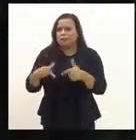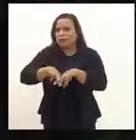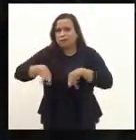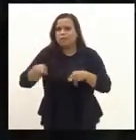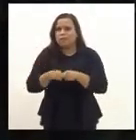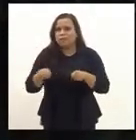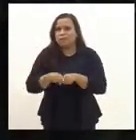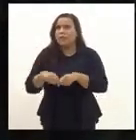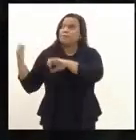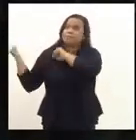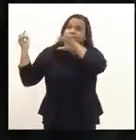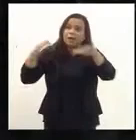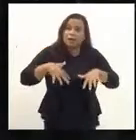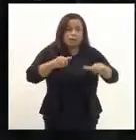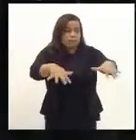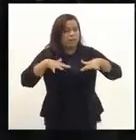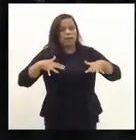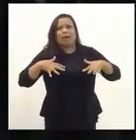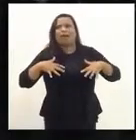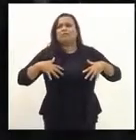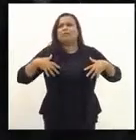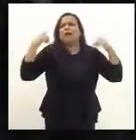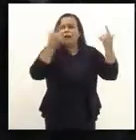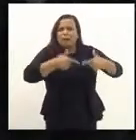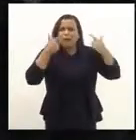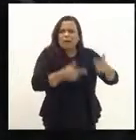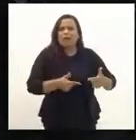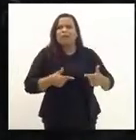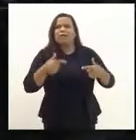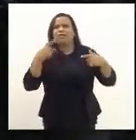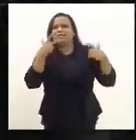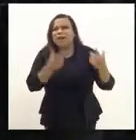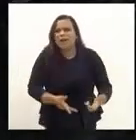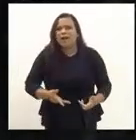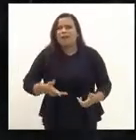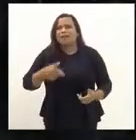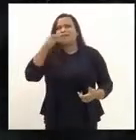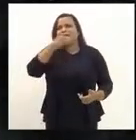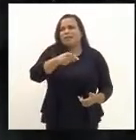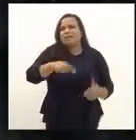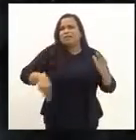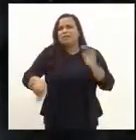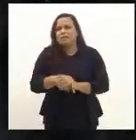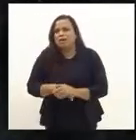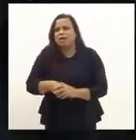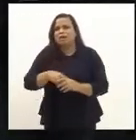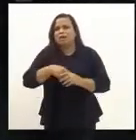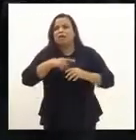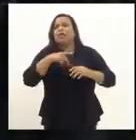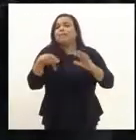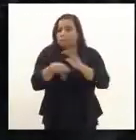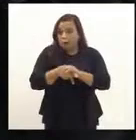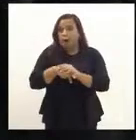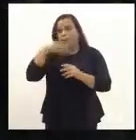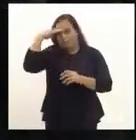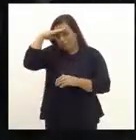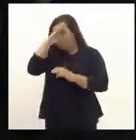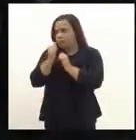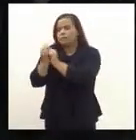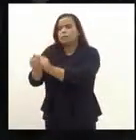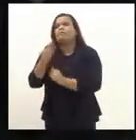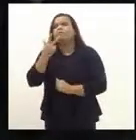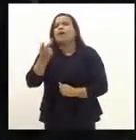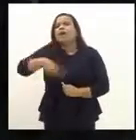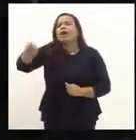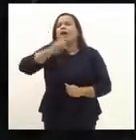e agora atacavam os parlamentares bolsonaristas de fascista de milicianos e eu